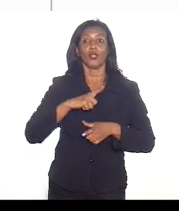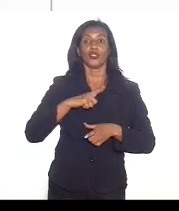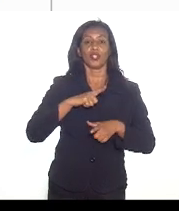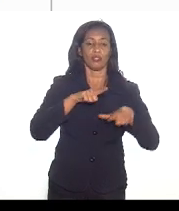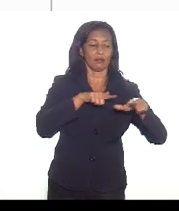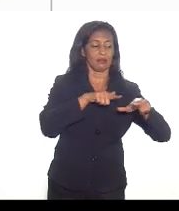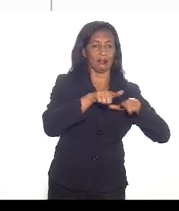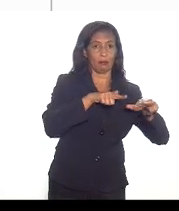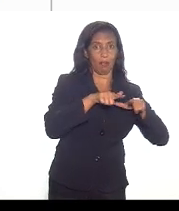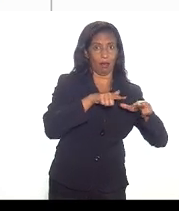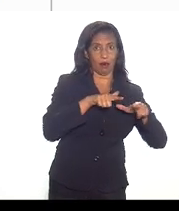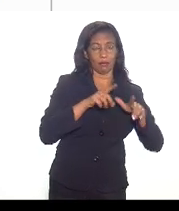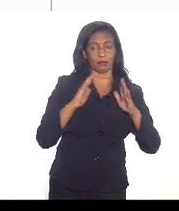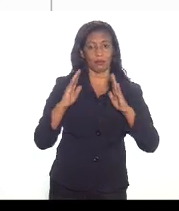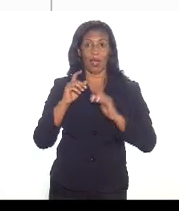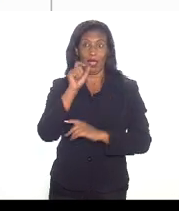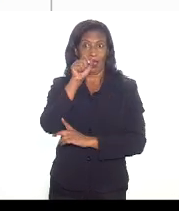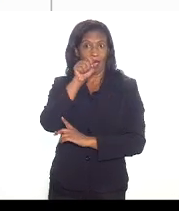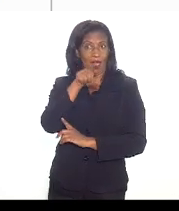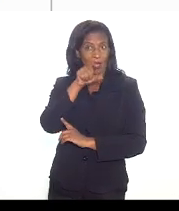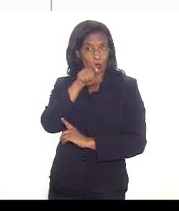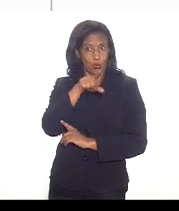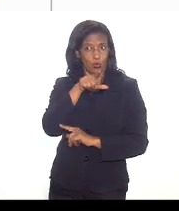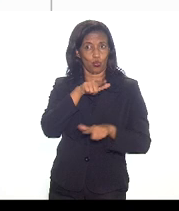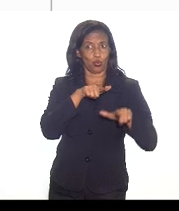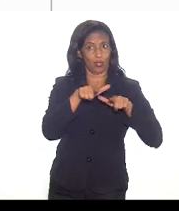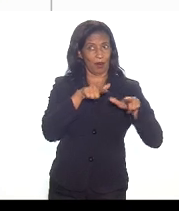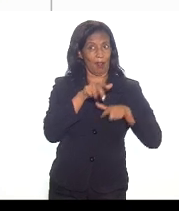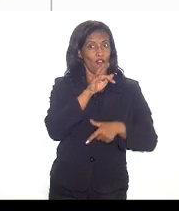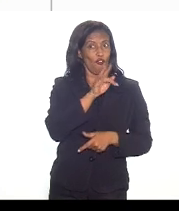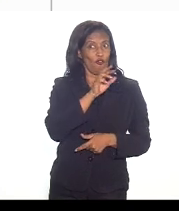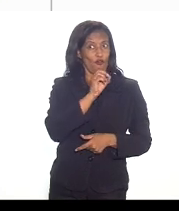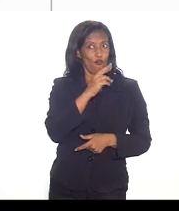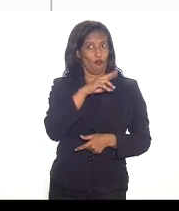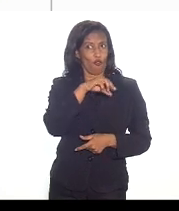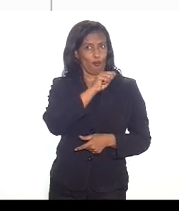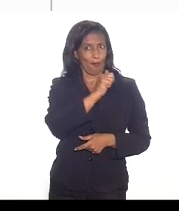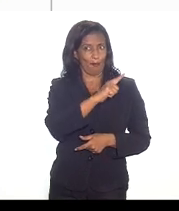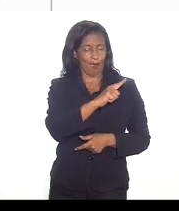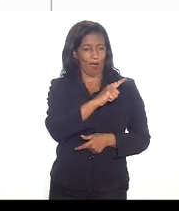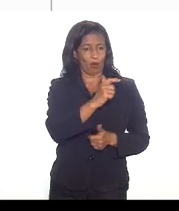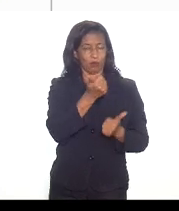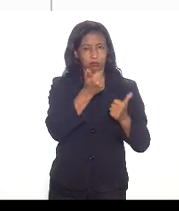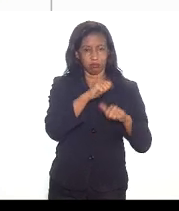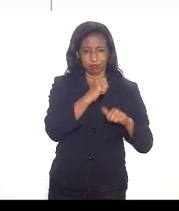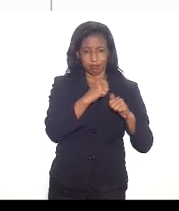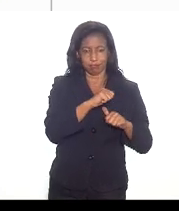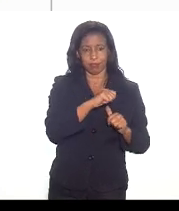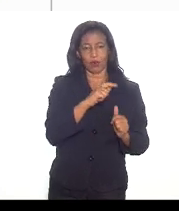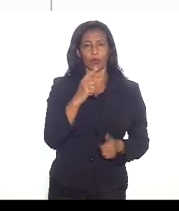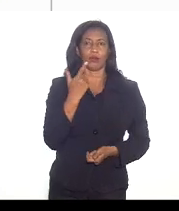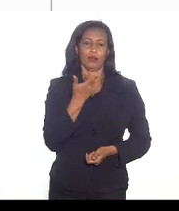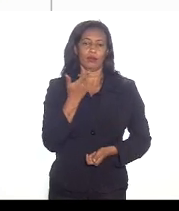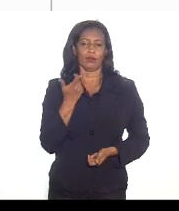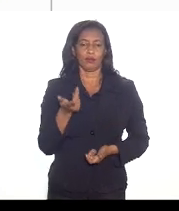moradia, né? O azul aí é o emprego formal, pela RAIS, e a moradia,